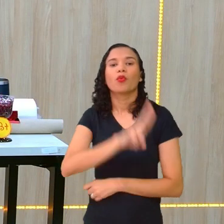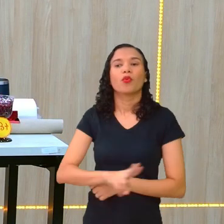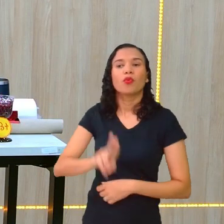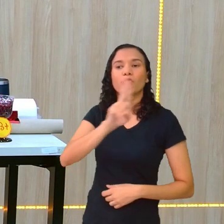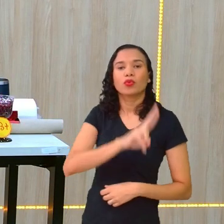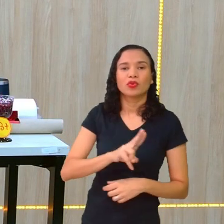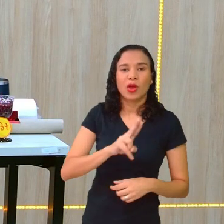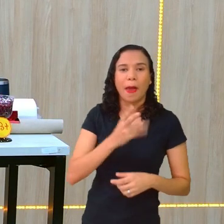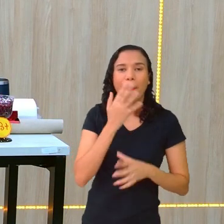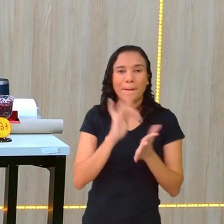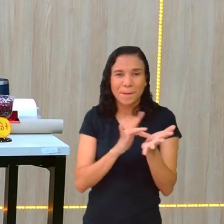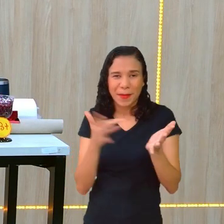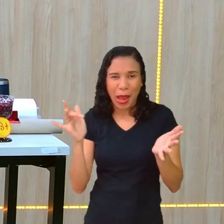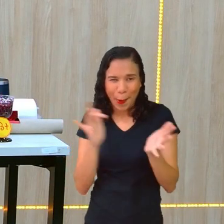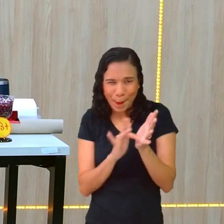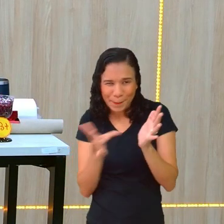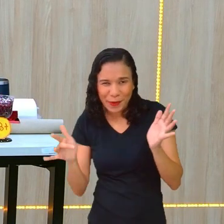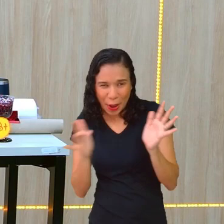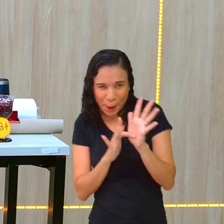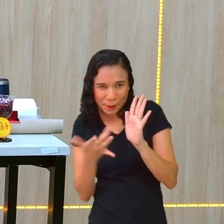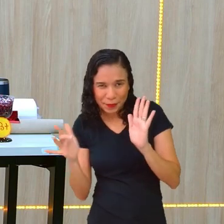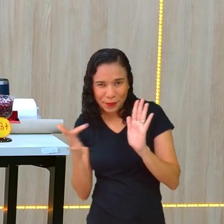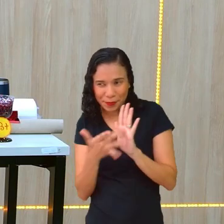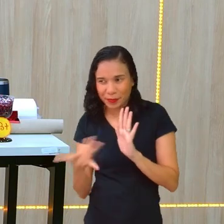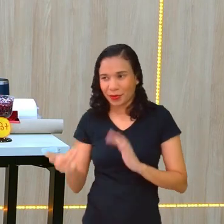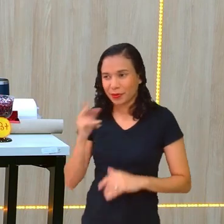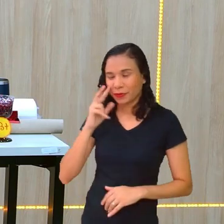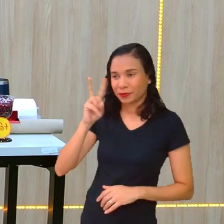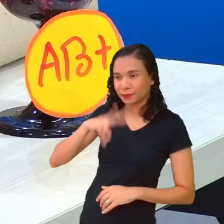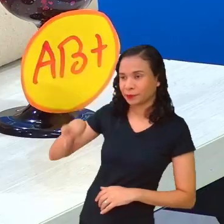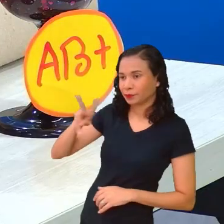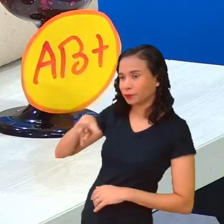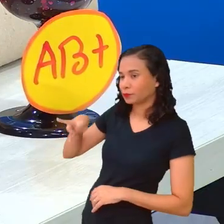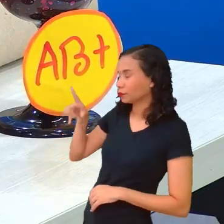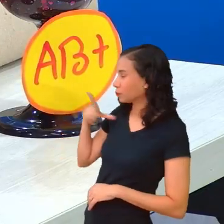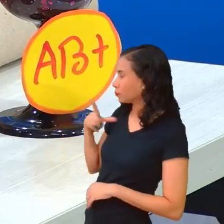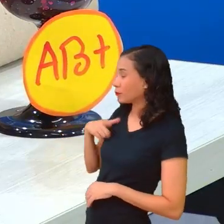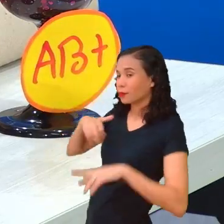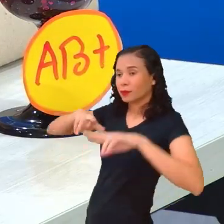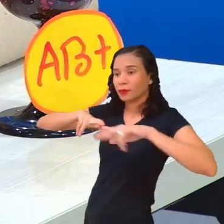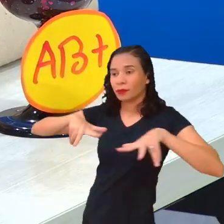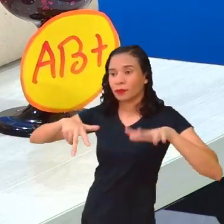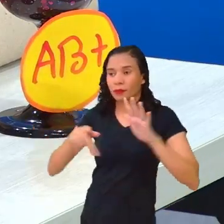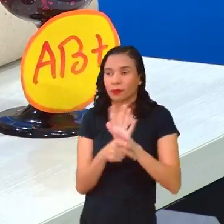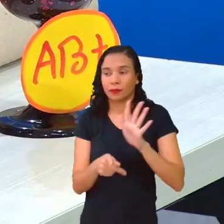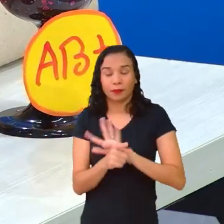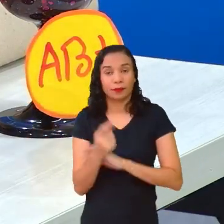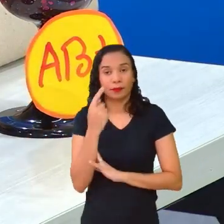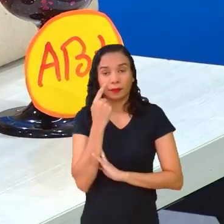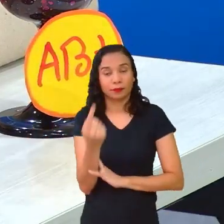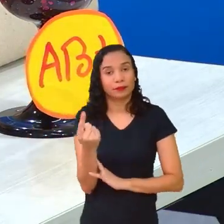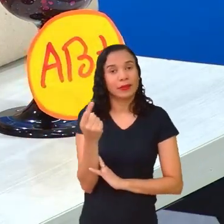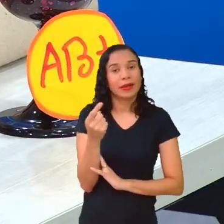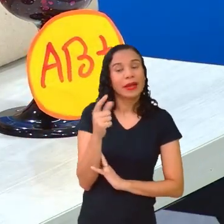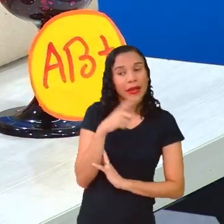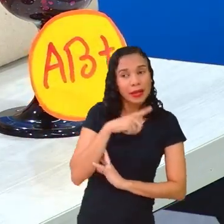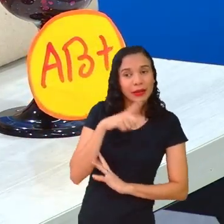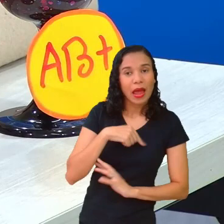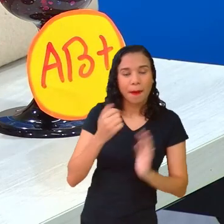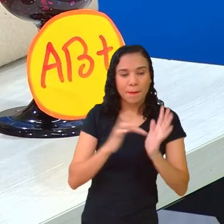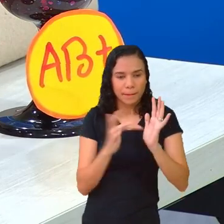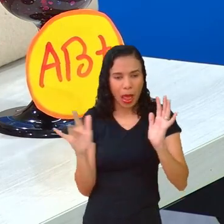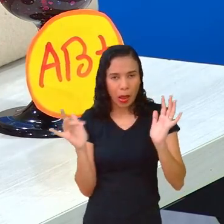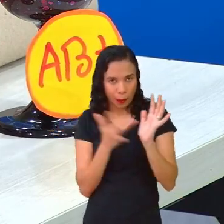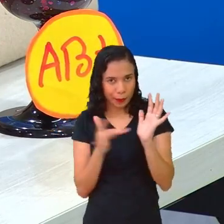aqui glitter. Não sei se... Vamos ver se a gente consegue dar um zoom para ver a diferença. Olha, gente. Então, eles têm esse